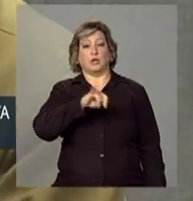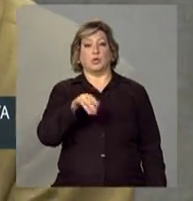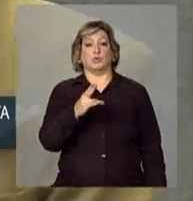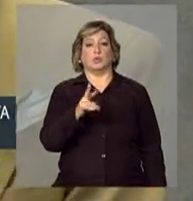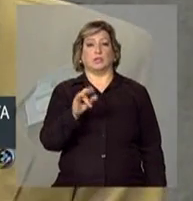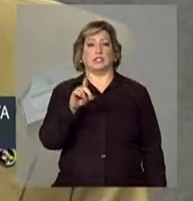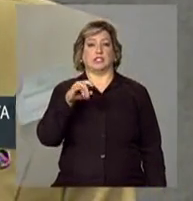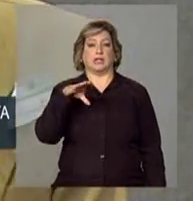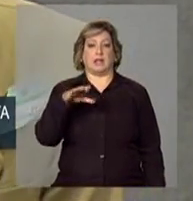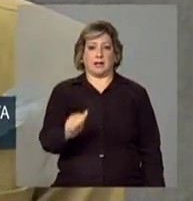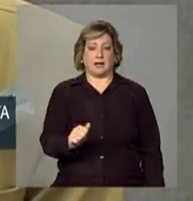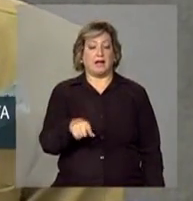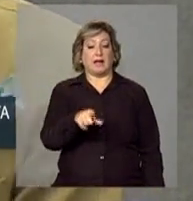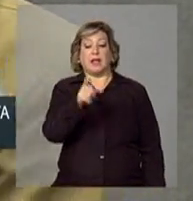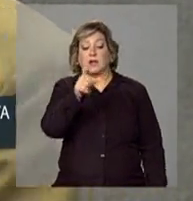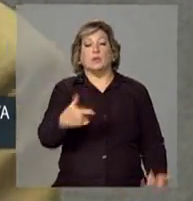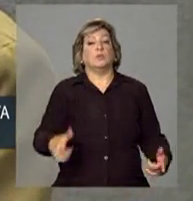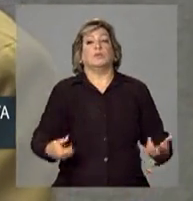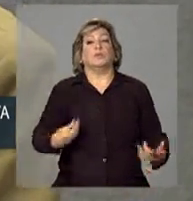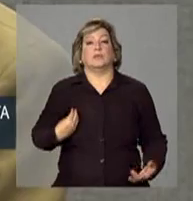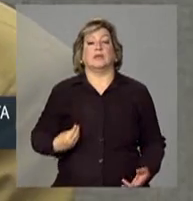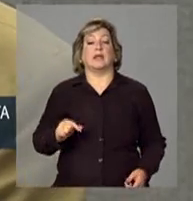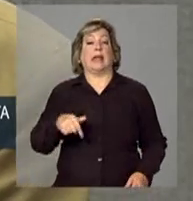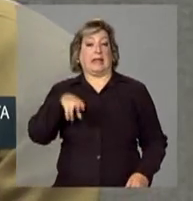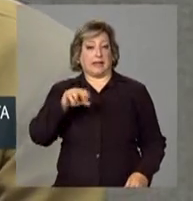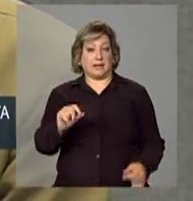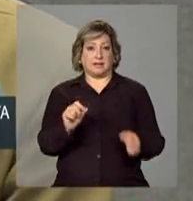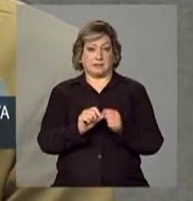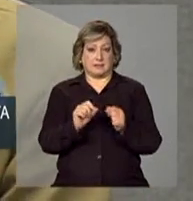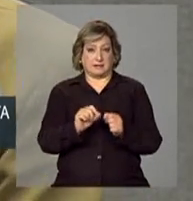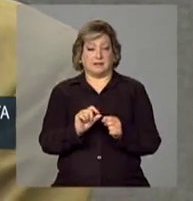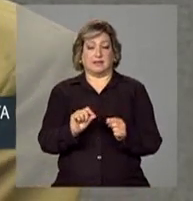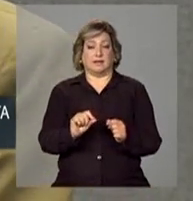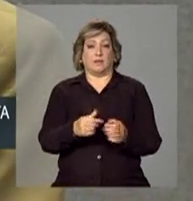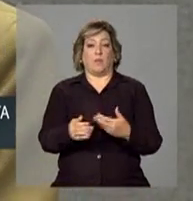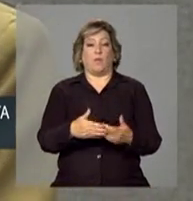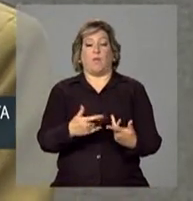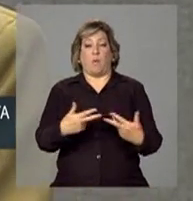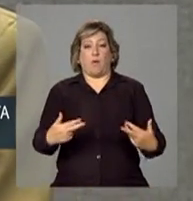ficta. Ela não existe, quem realiza qualquer coisa